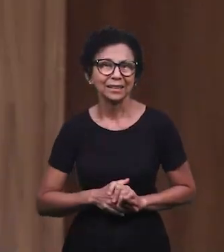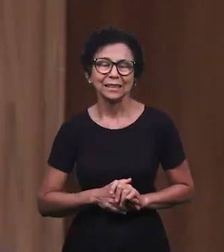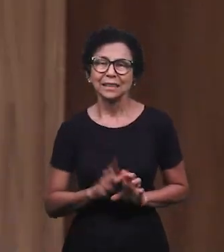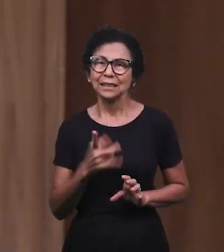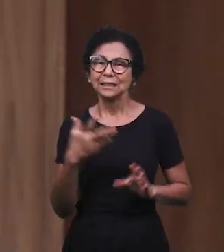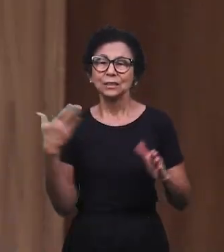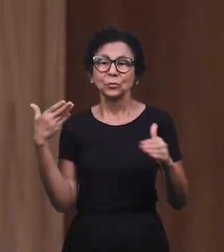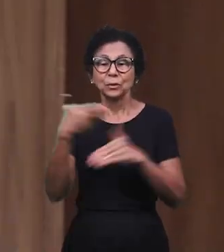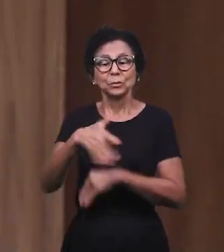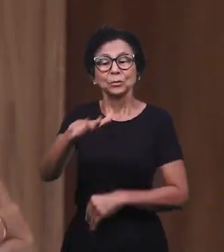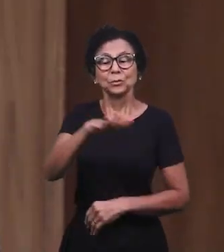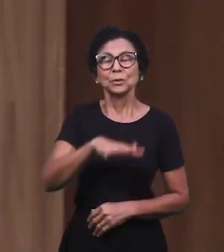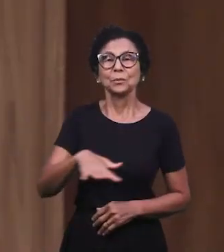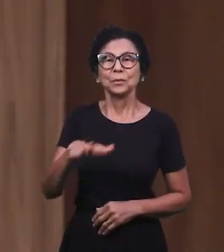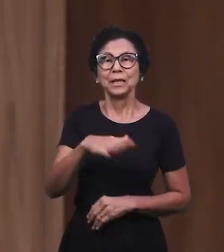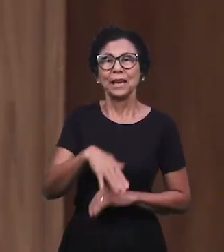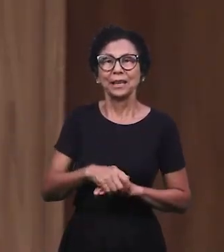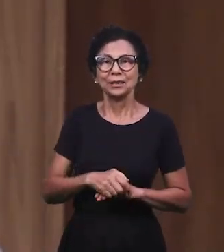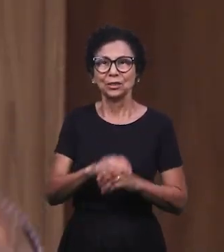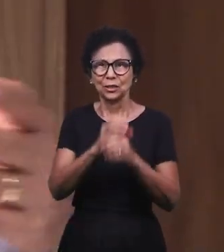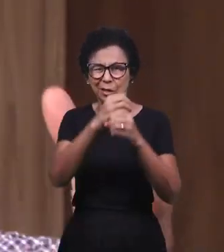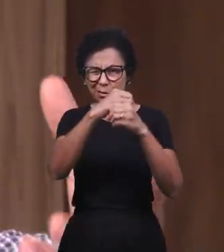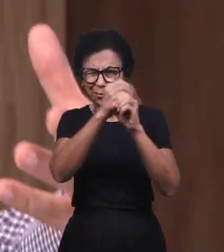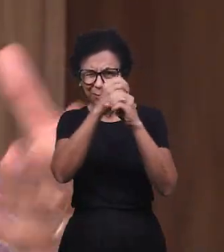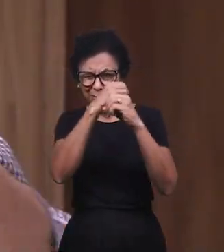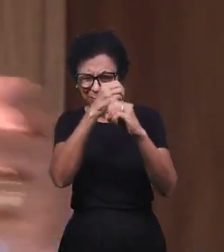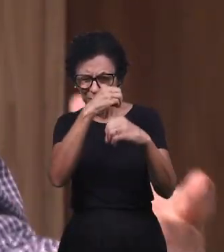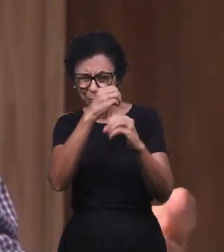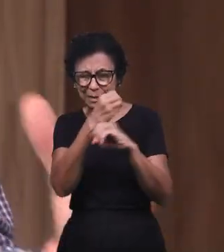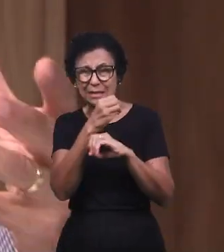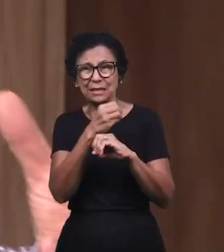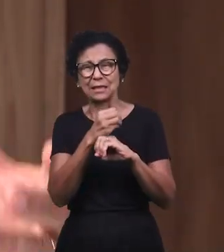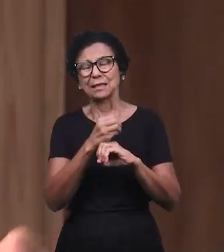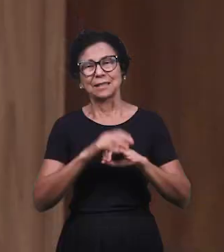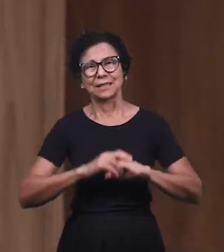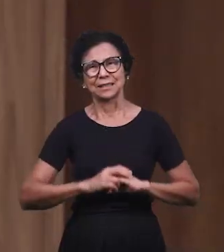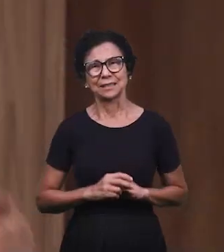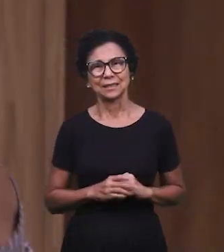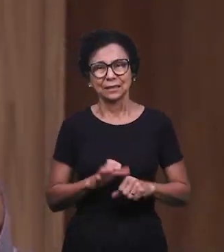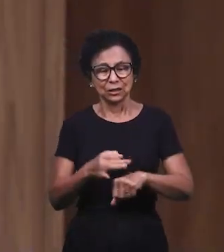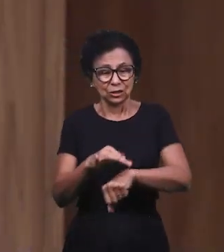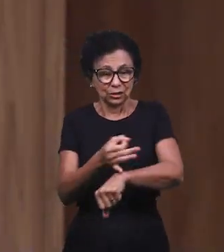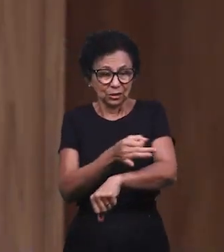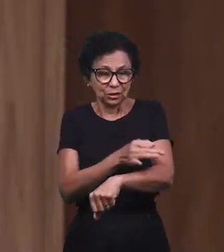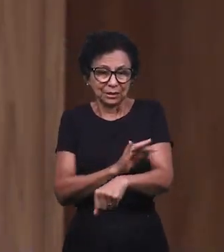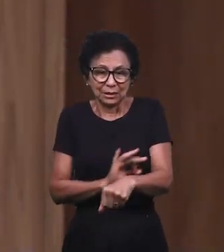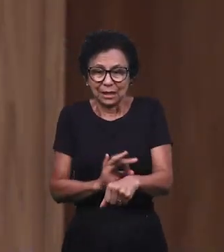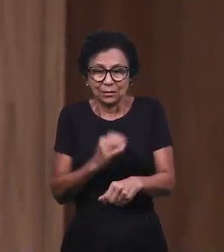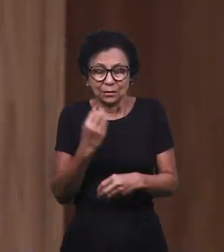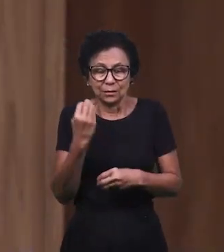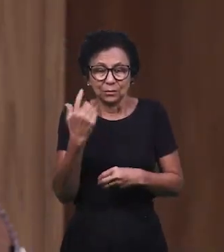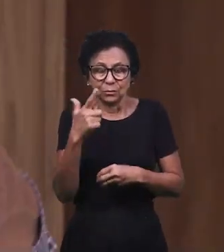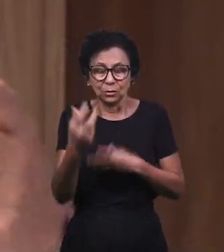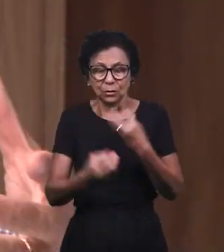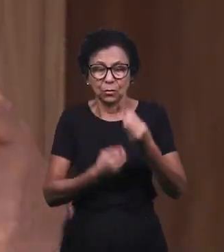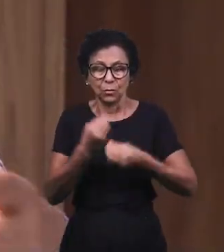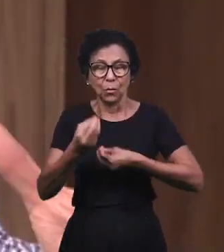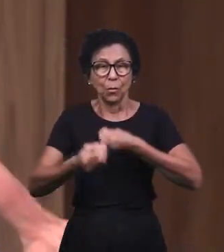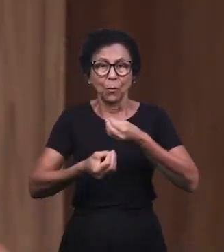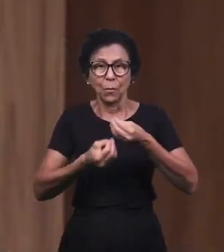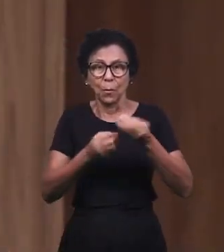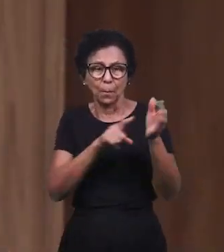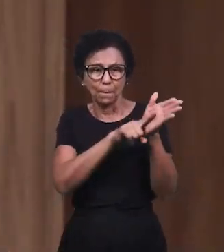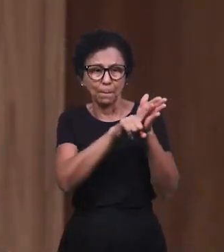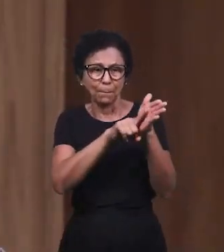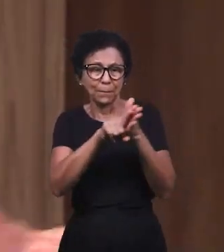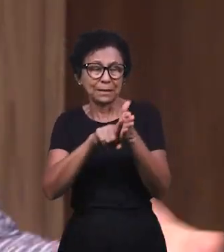ambiente celular e, portanto, ele não tinha elementos para fazer esse tipo